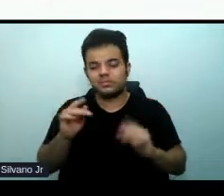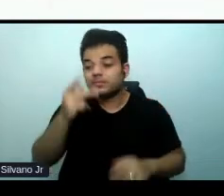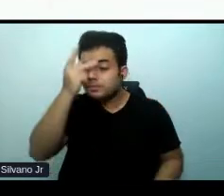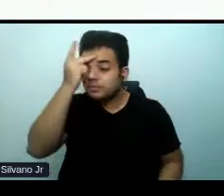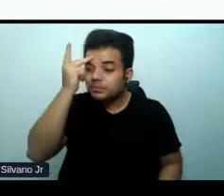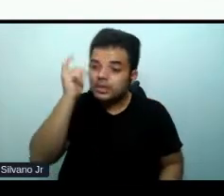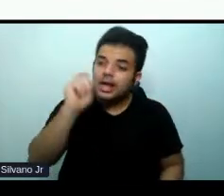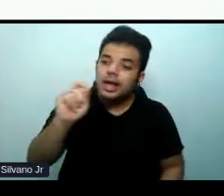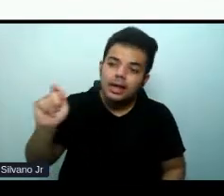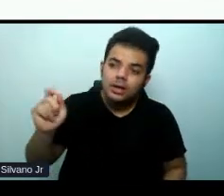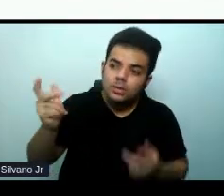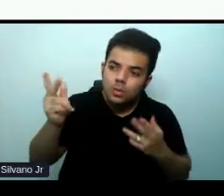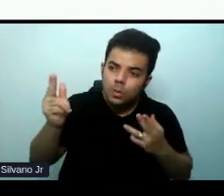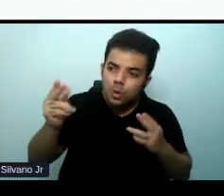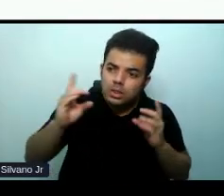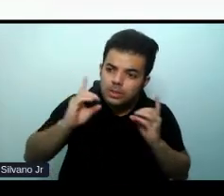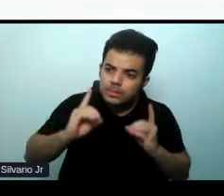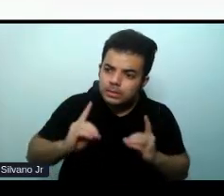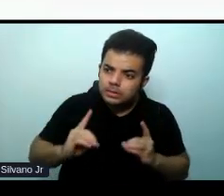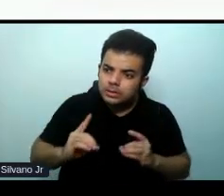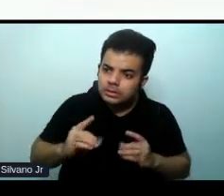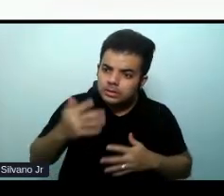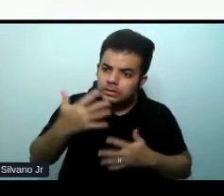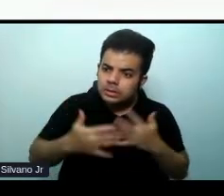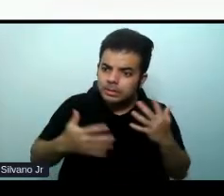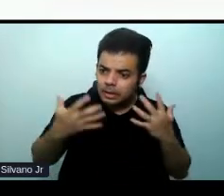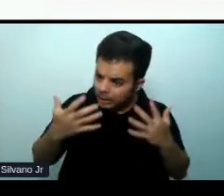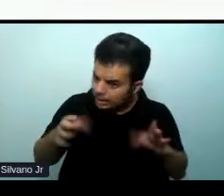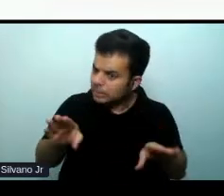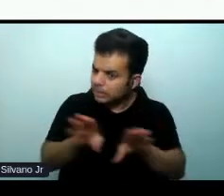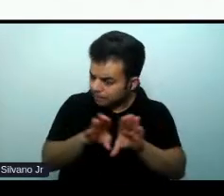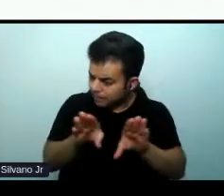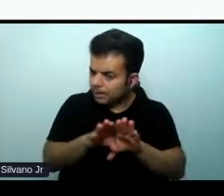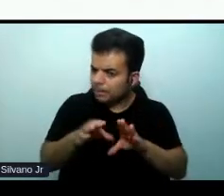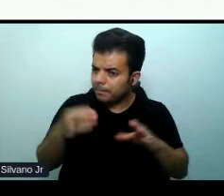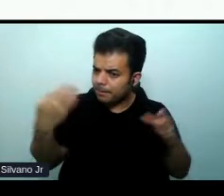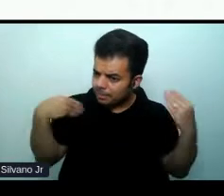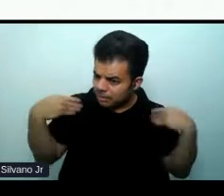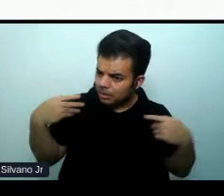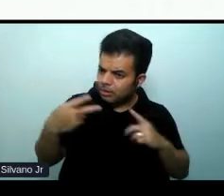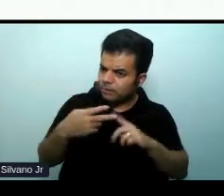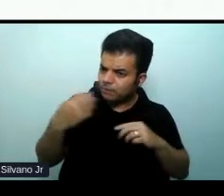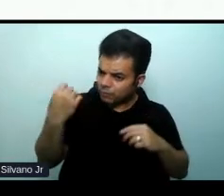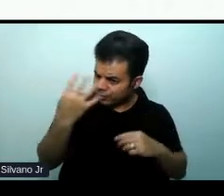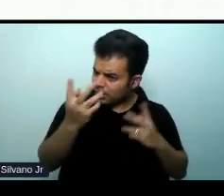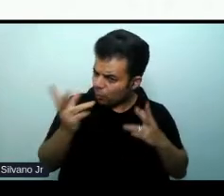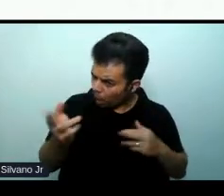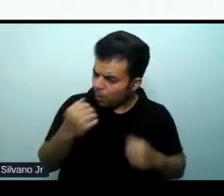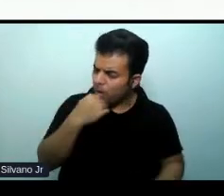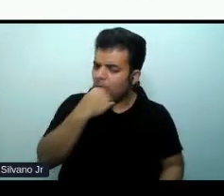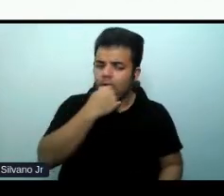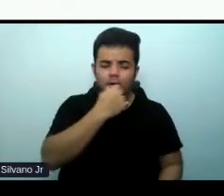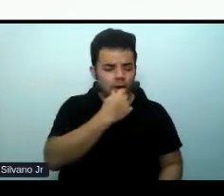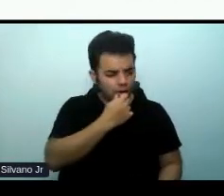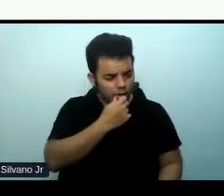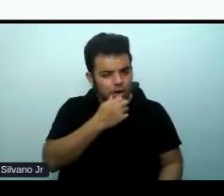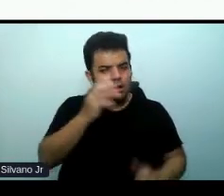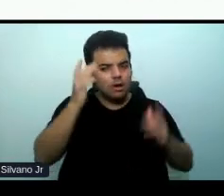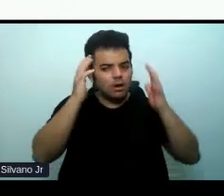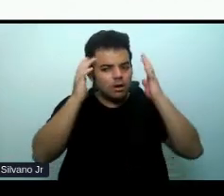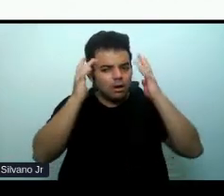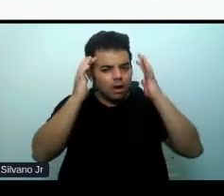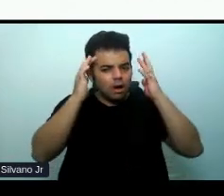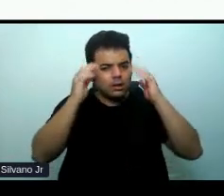com deficiência também queriam passear e viajar, né? E vendo as coisas que eu estava fazendo,